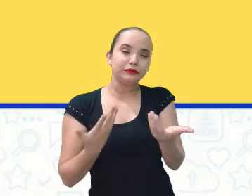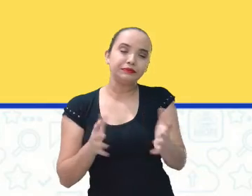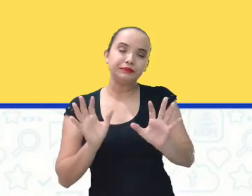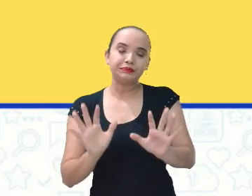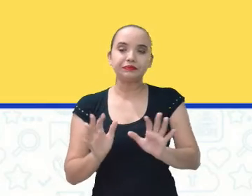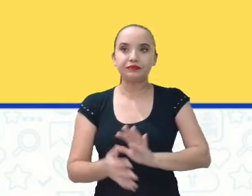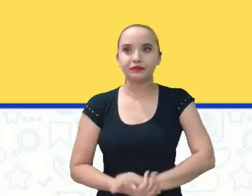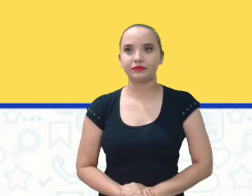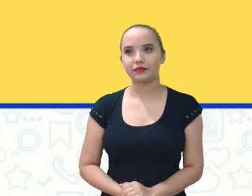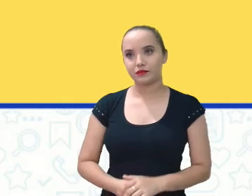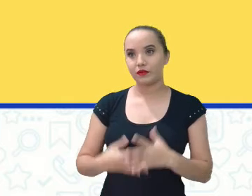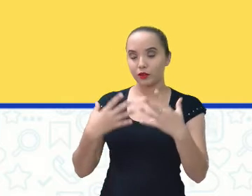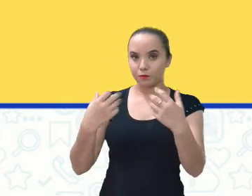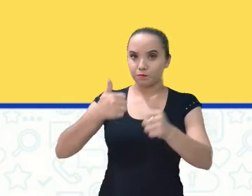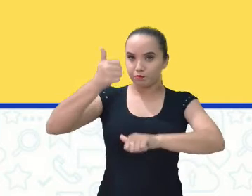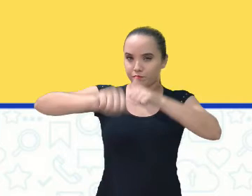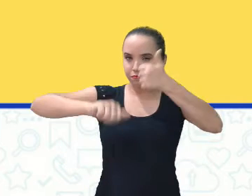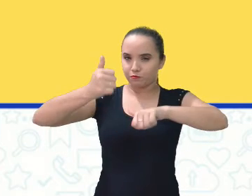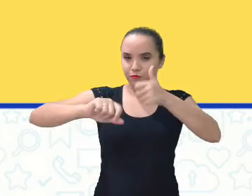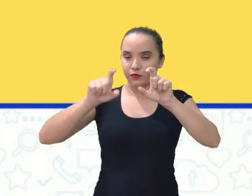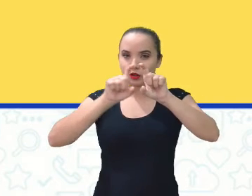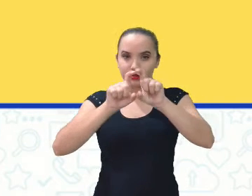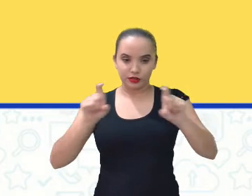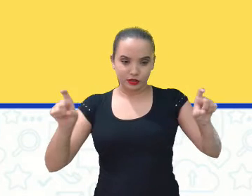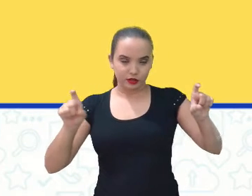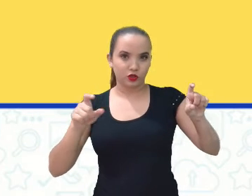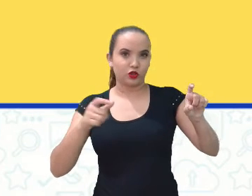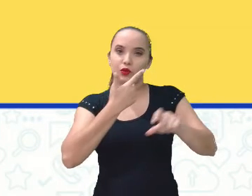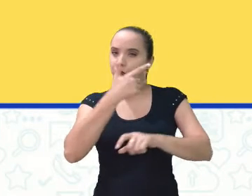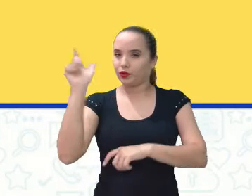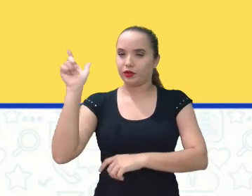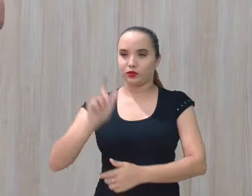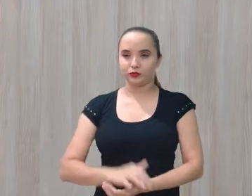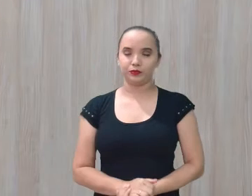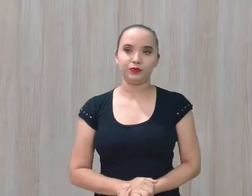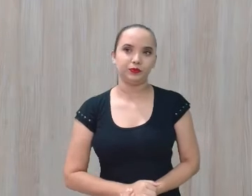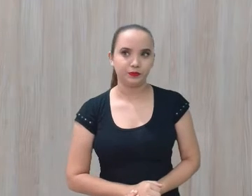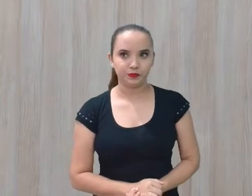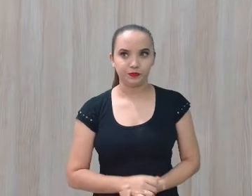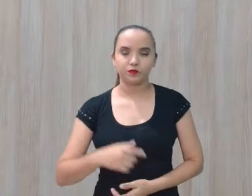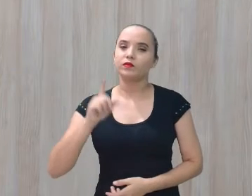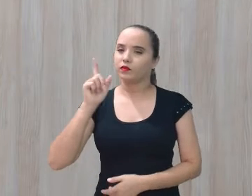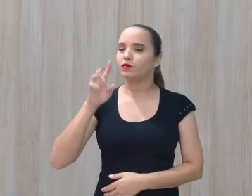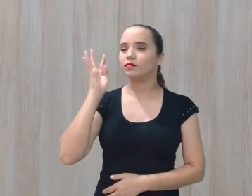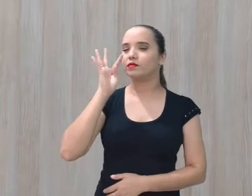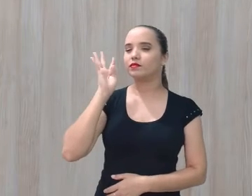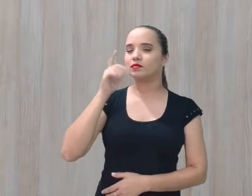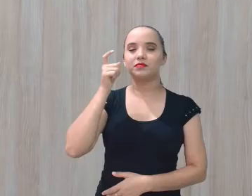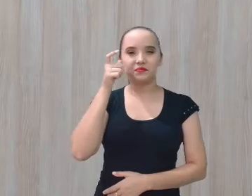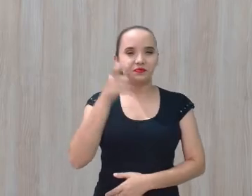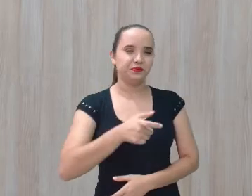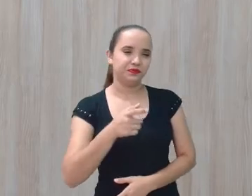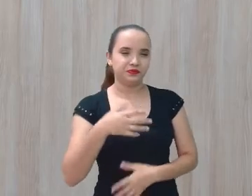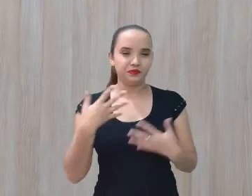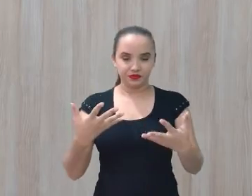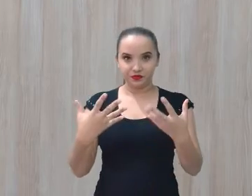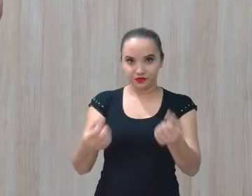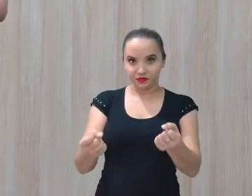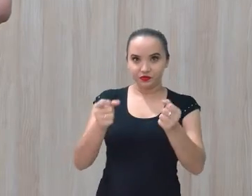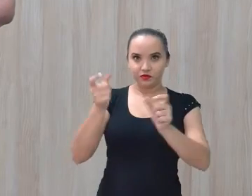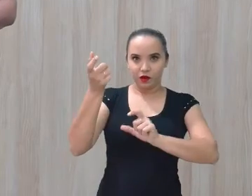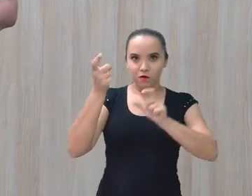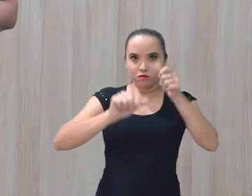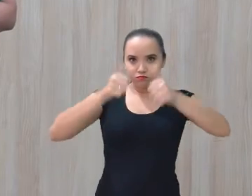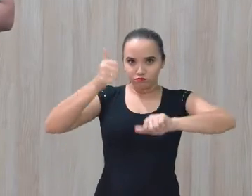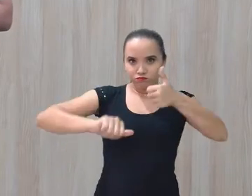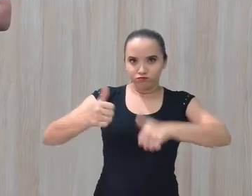Vamos analisar as tirinhas a seguir, pessoal. Eu trouxe algumas tirinhas e bem interessante. E aí nós vamos analisar, eu e a